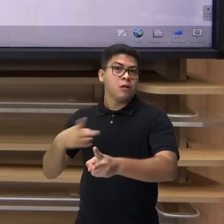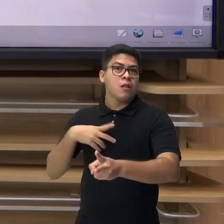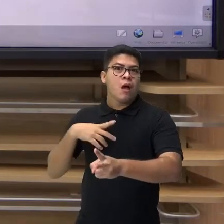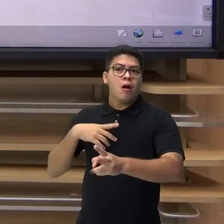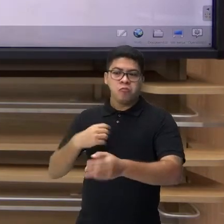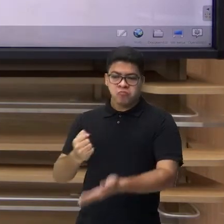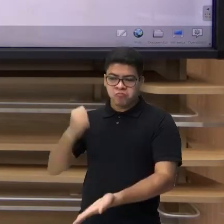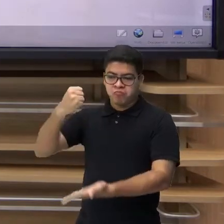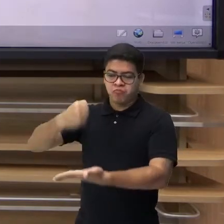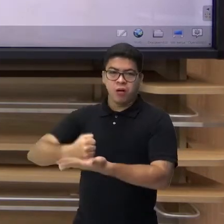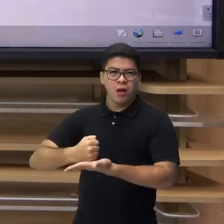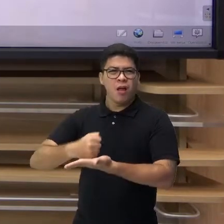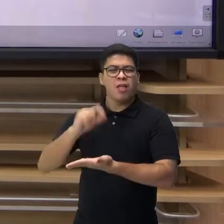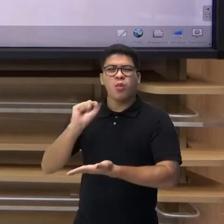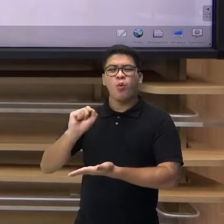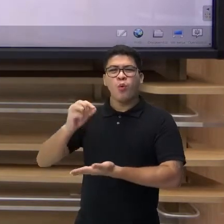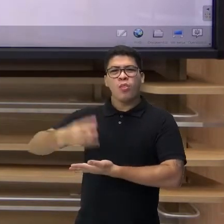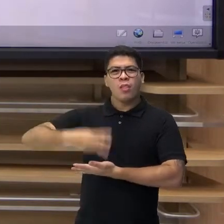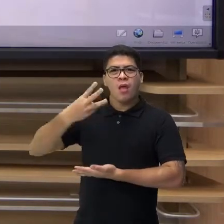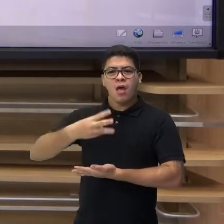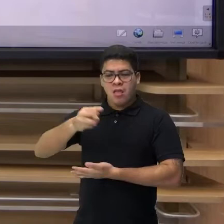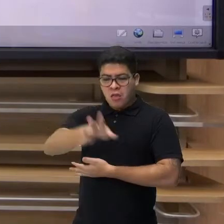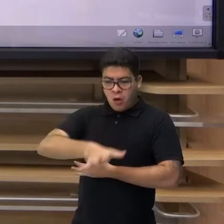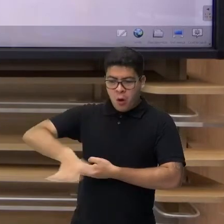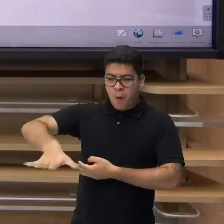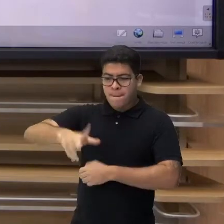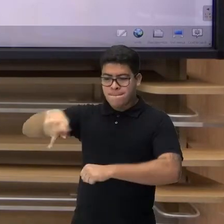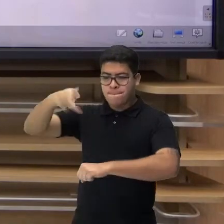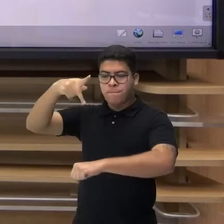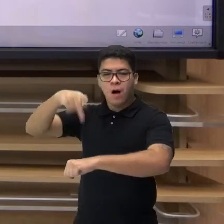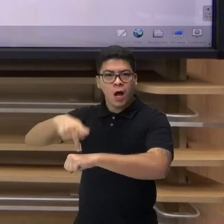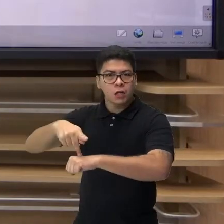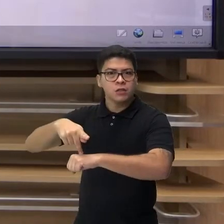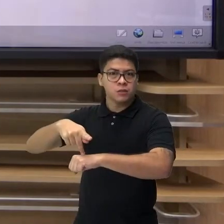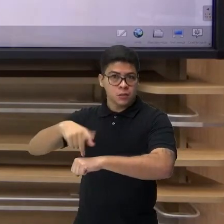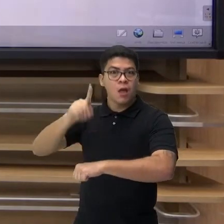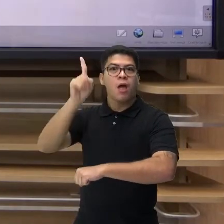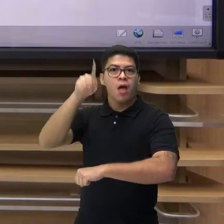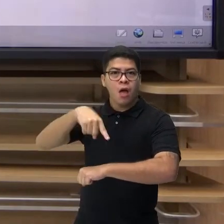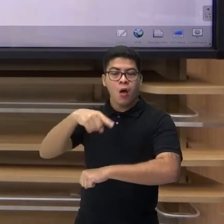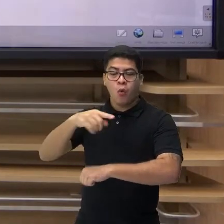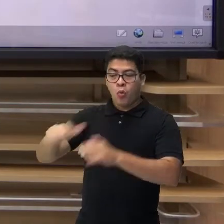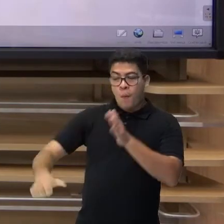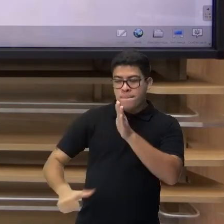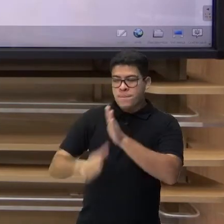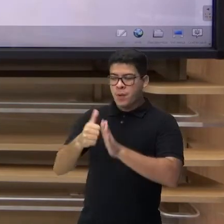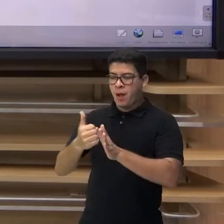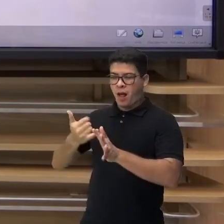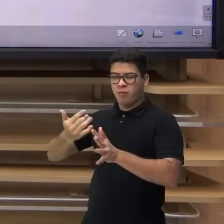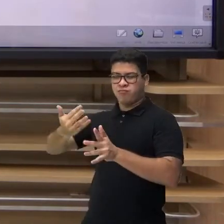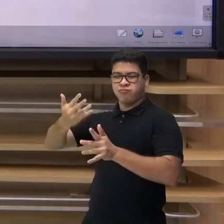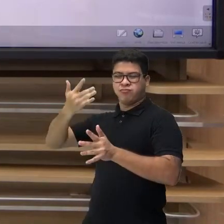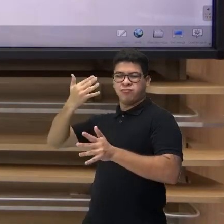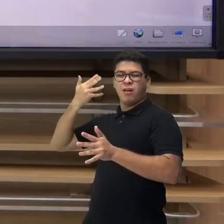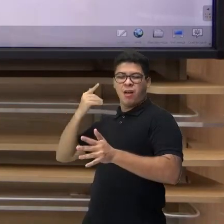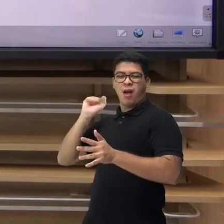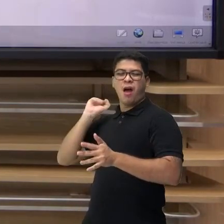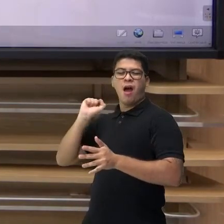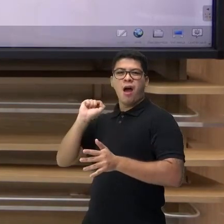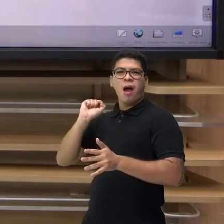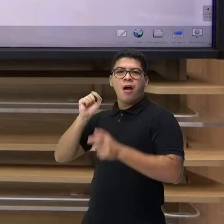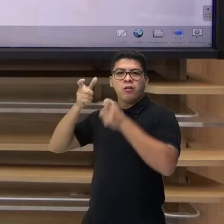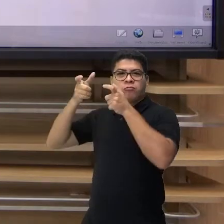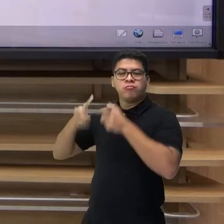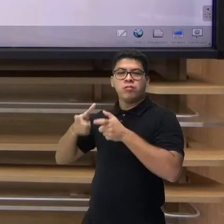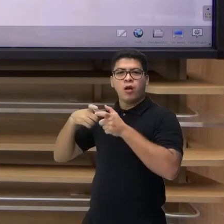o terceiro Reich, o terceiro reino alemão, né, que o primeiro teria sido lá na época